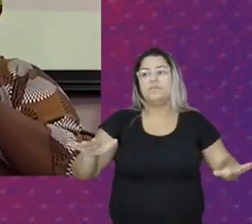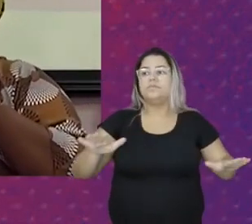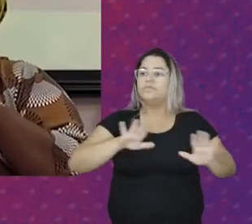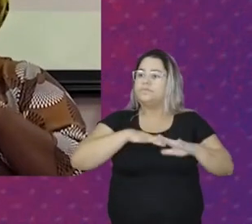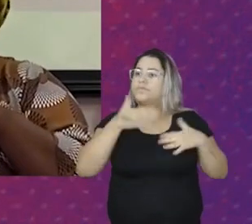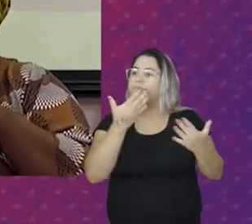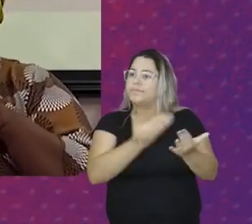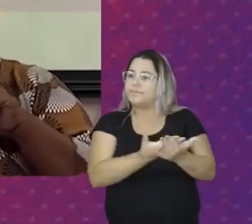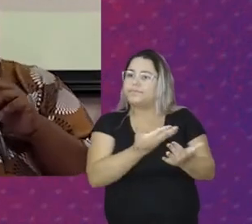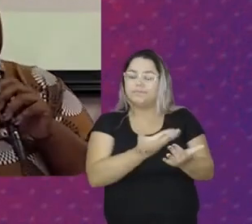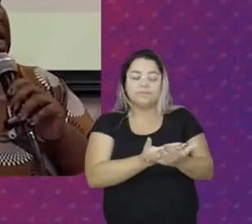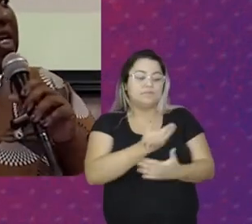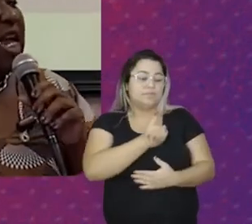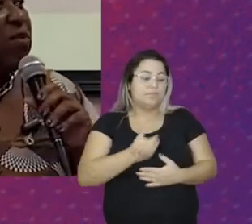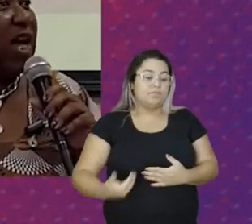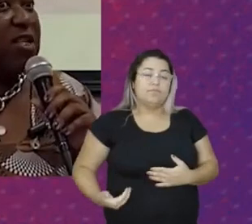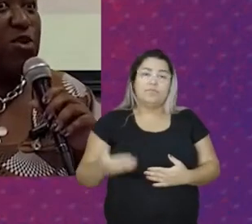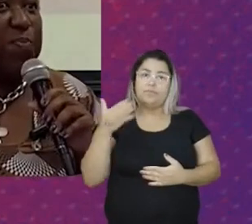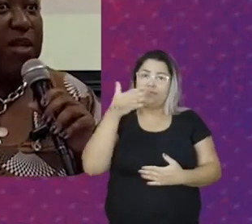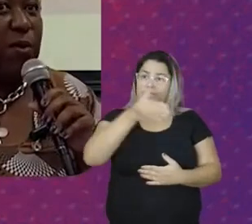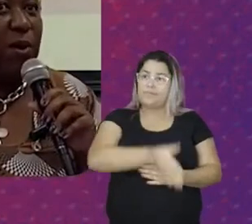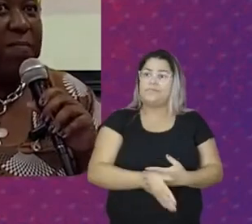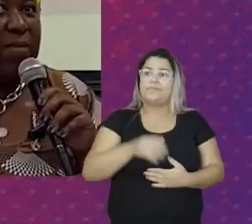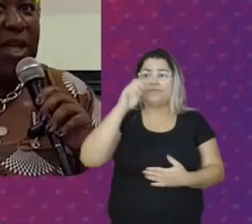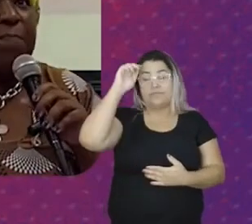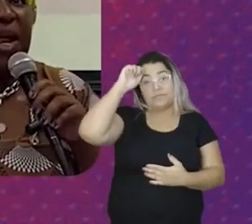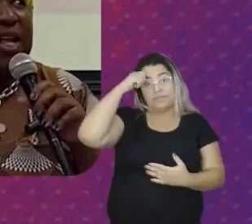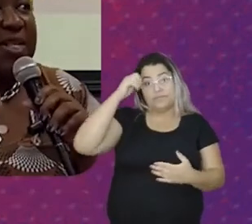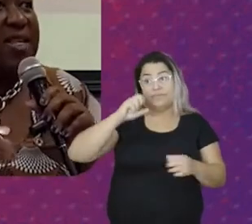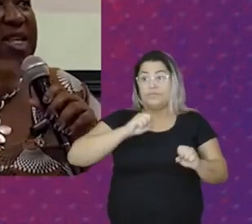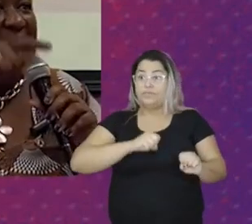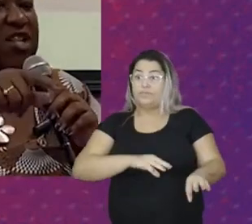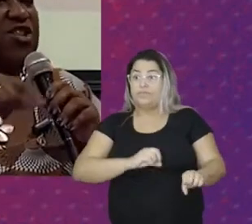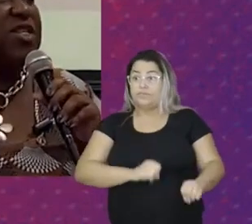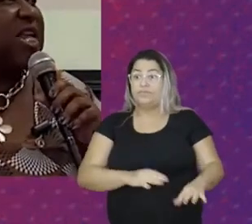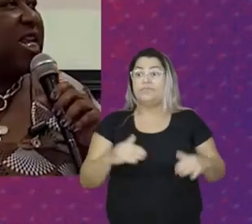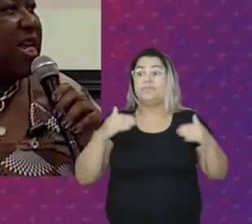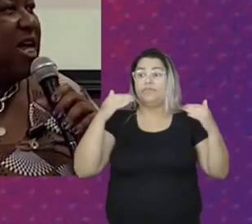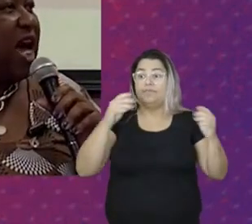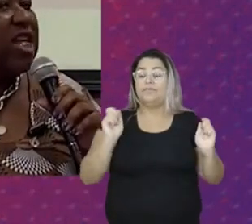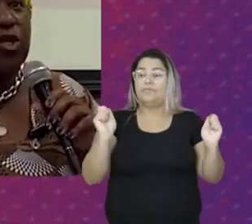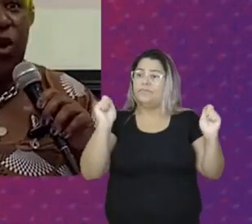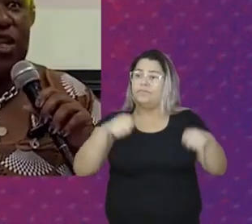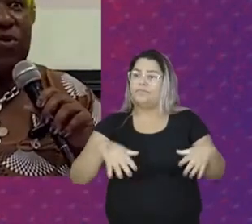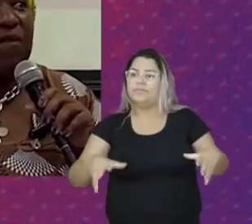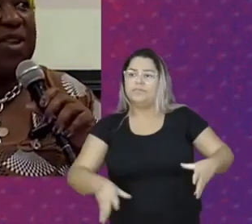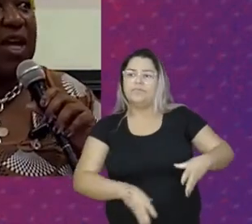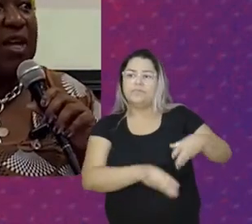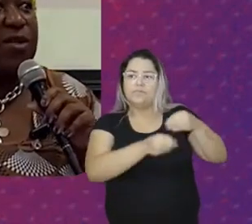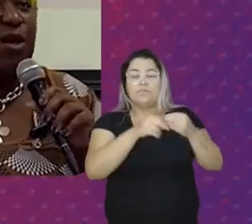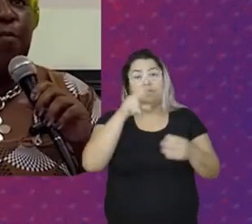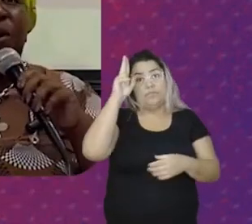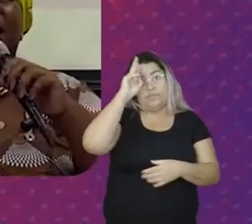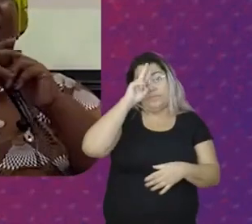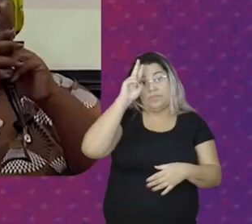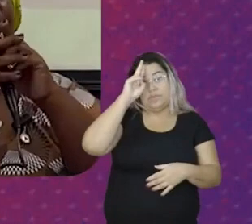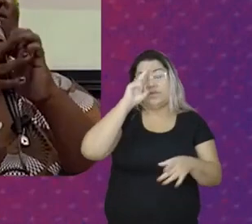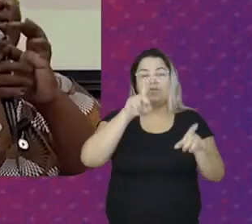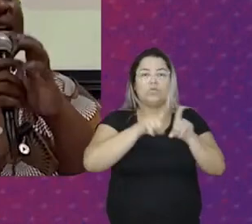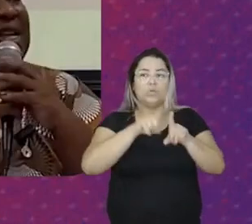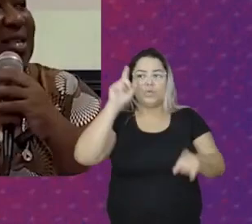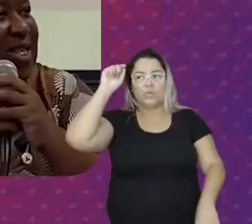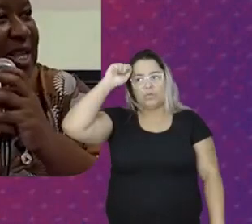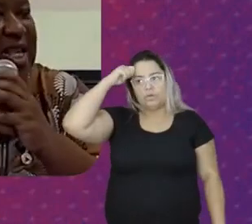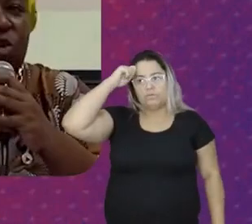para o acesso da população negra na educação superior. E para a necessidade de inserir a história dos africanos.